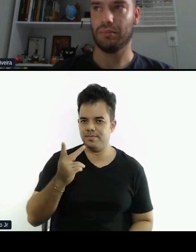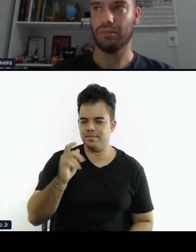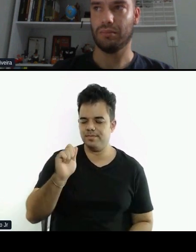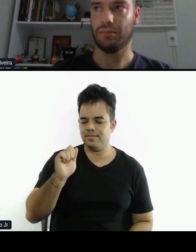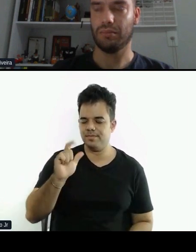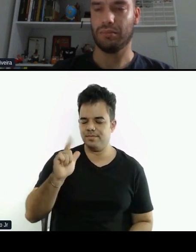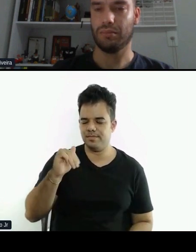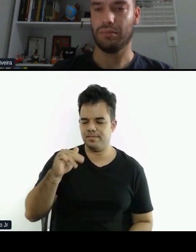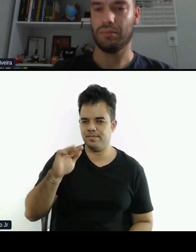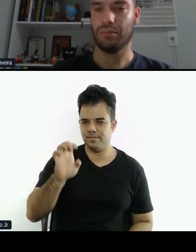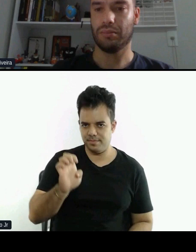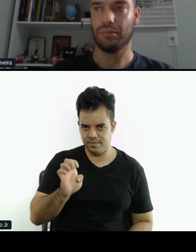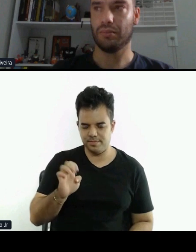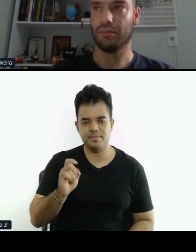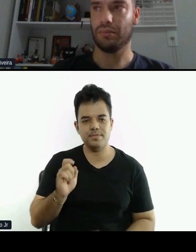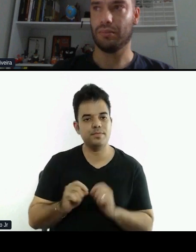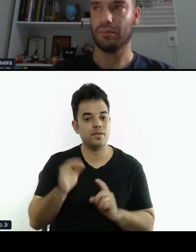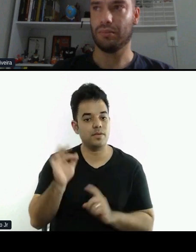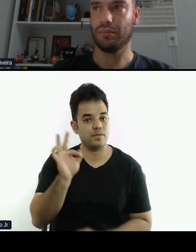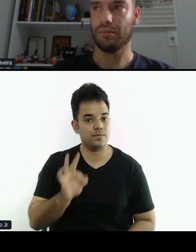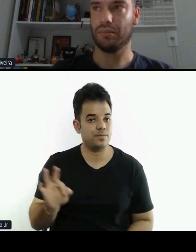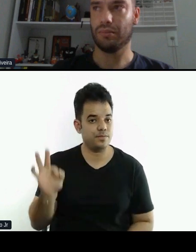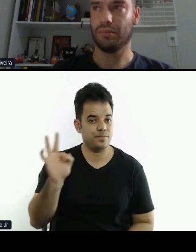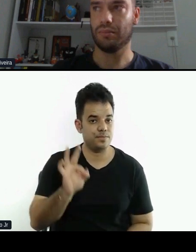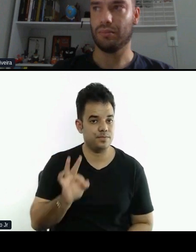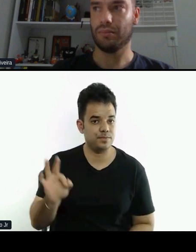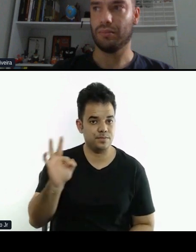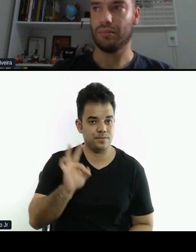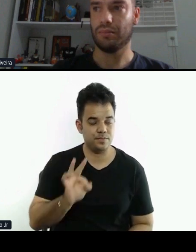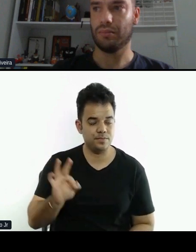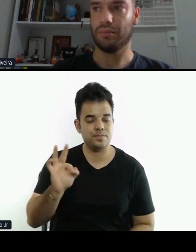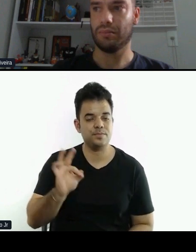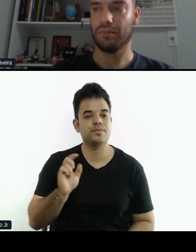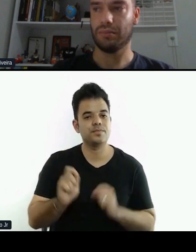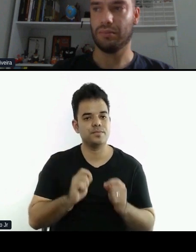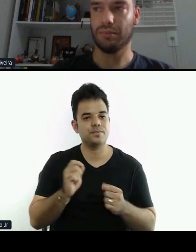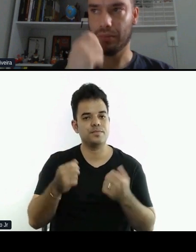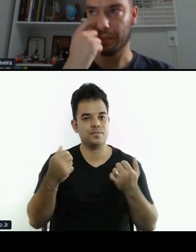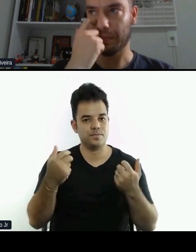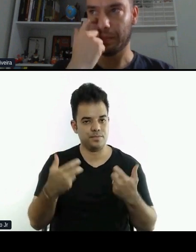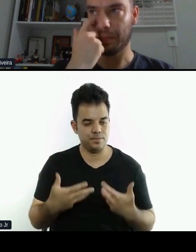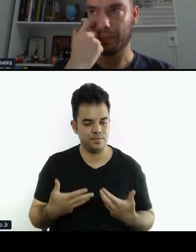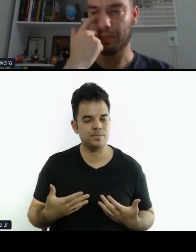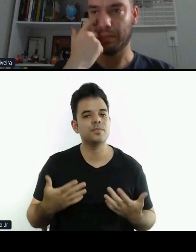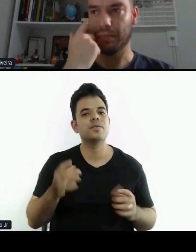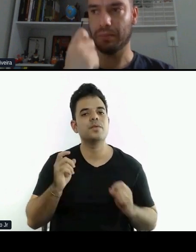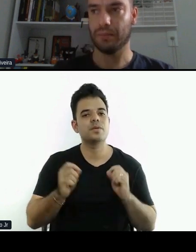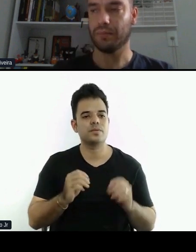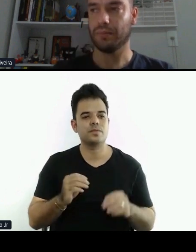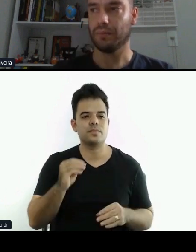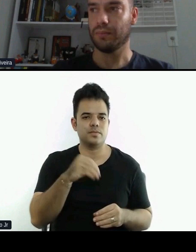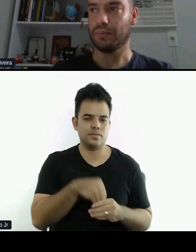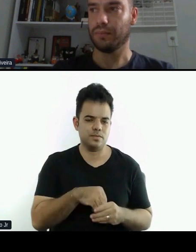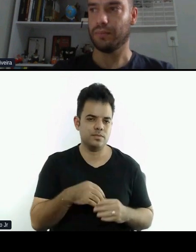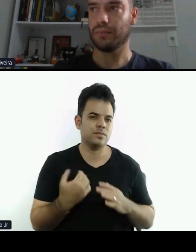que nas faculdades não se falam sobre isso. Então, chega-se para dentro da empresa